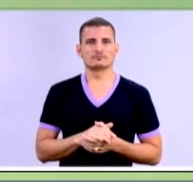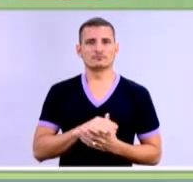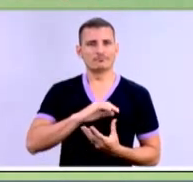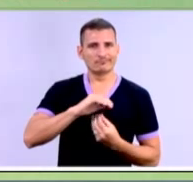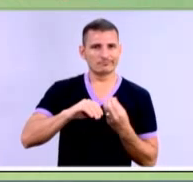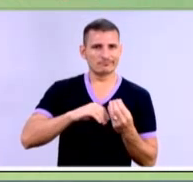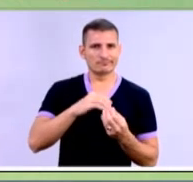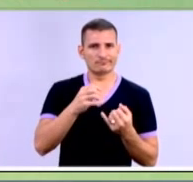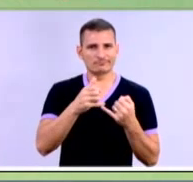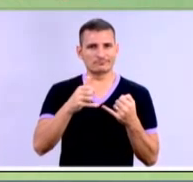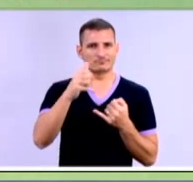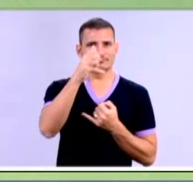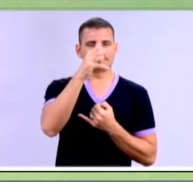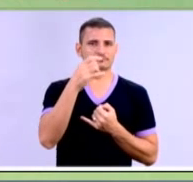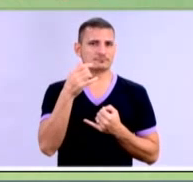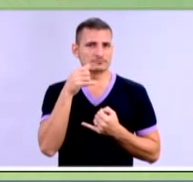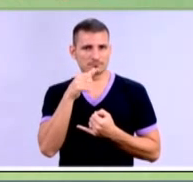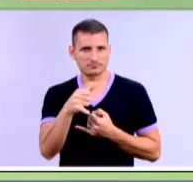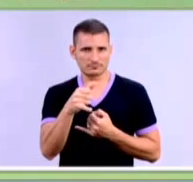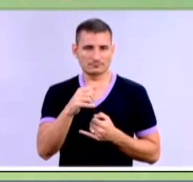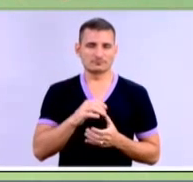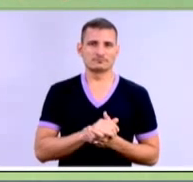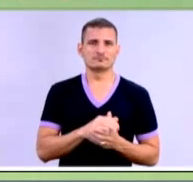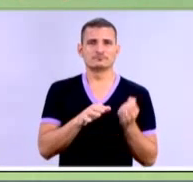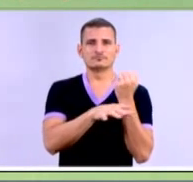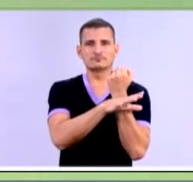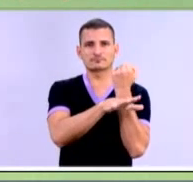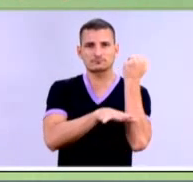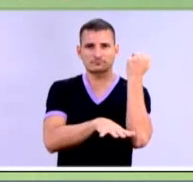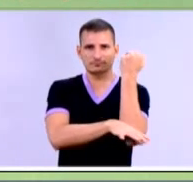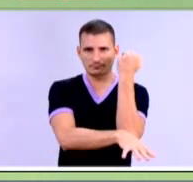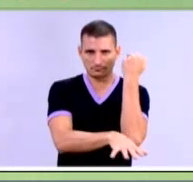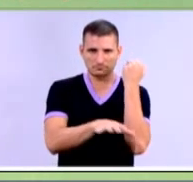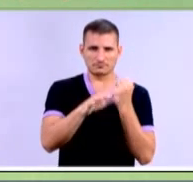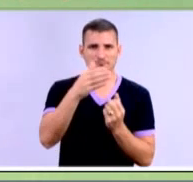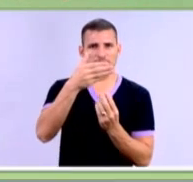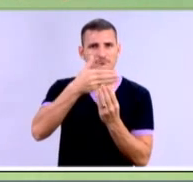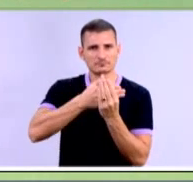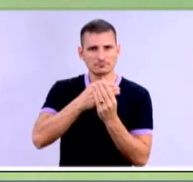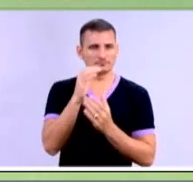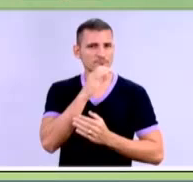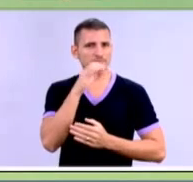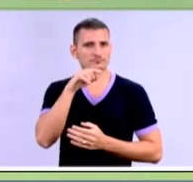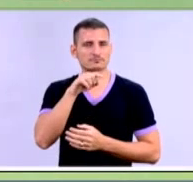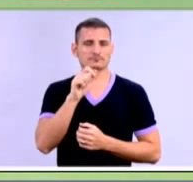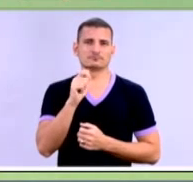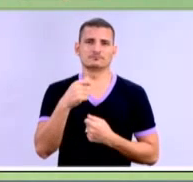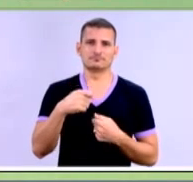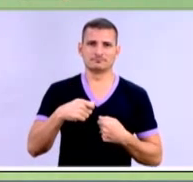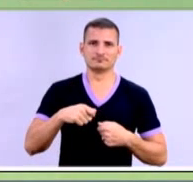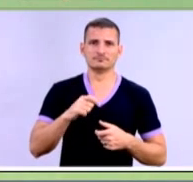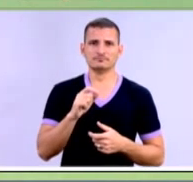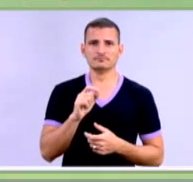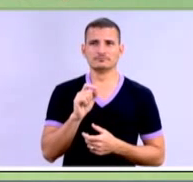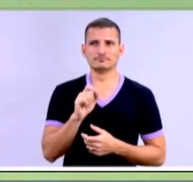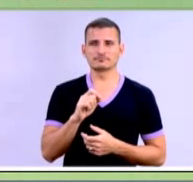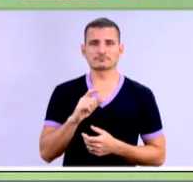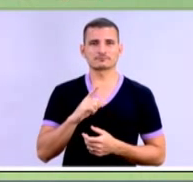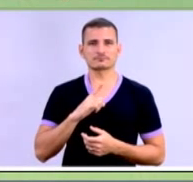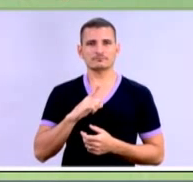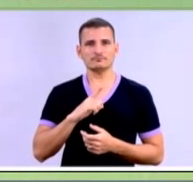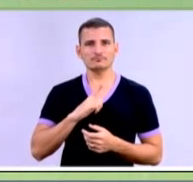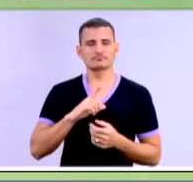energia. O servidor de arquivos com rapidez indicava que ele precisava que ter alta taxa